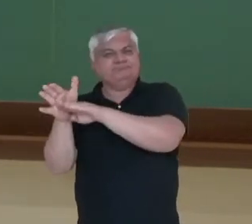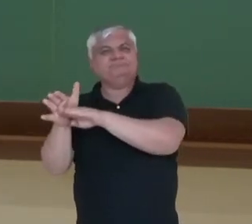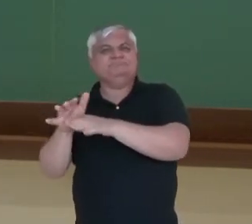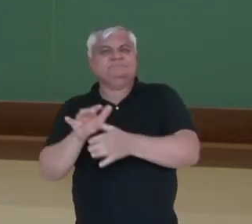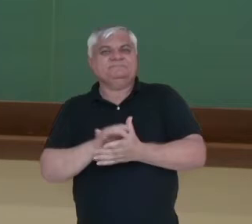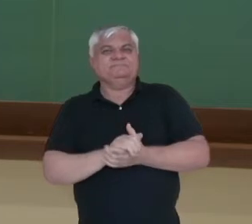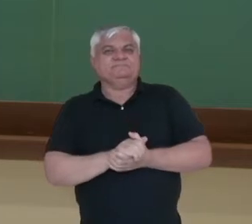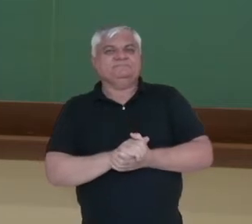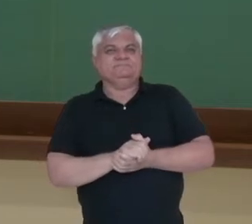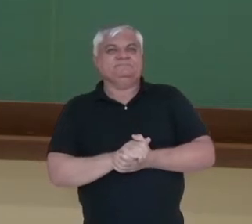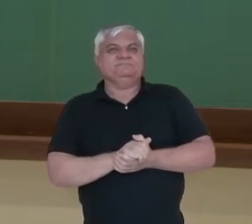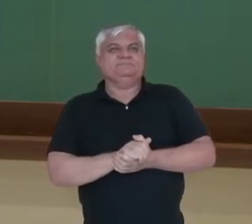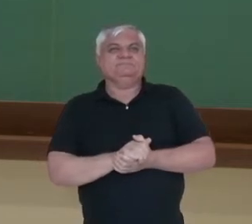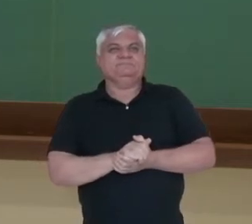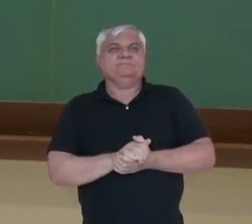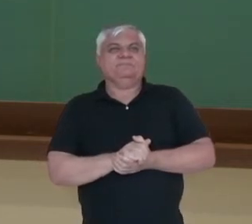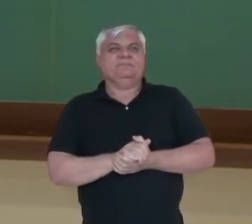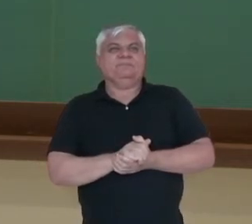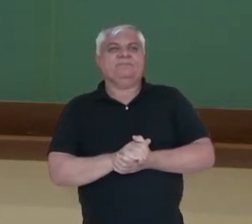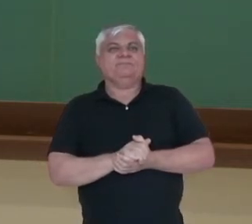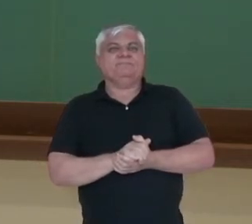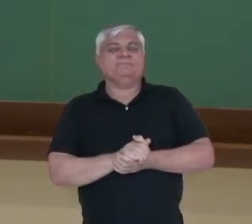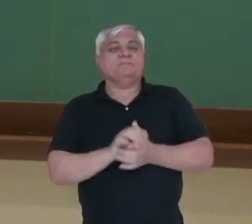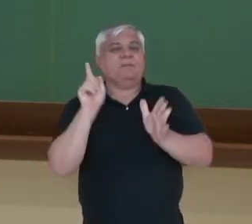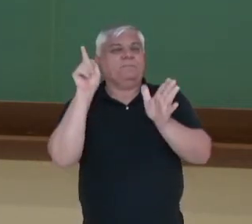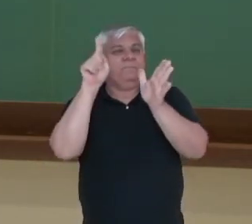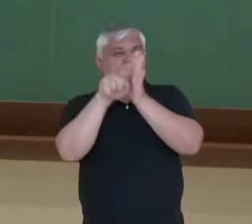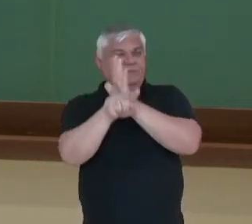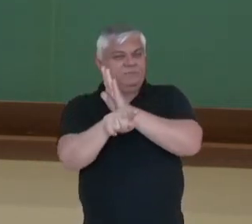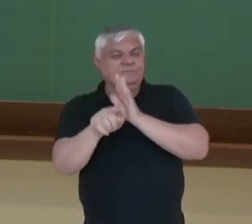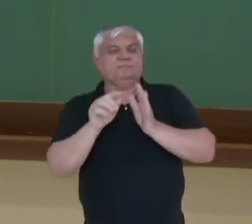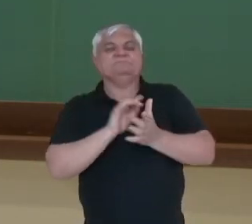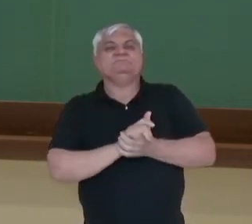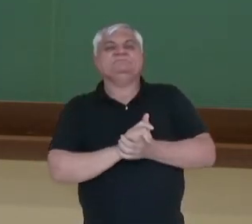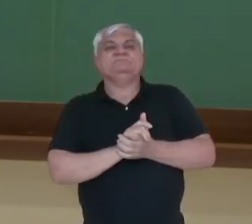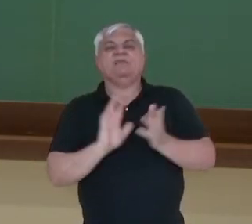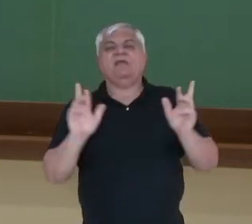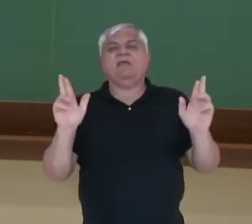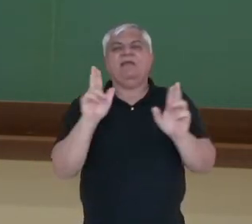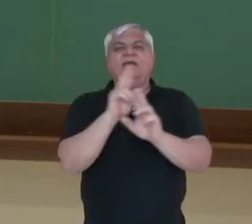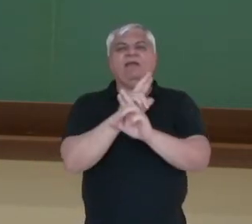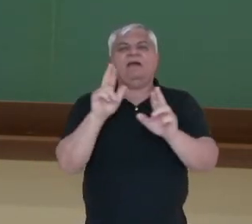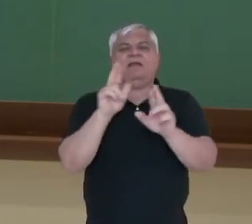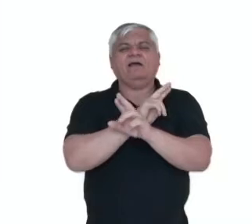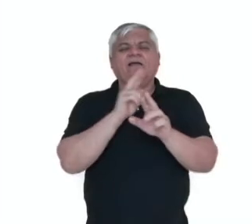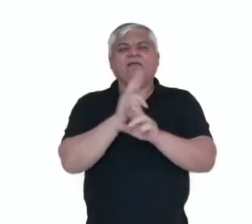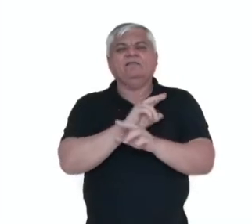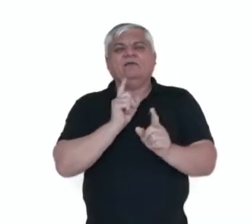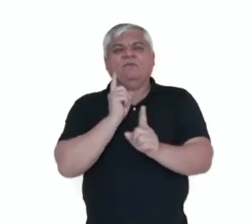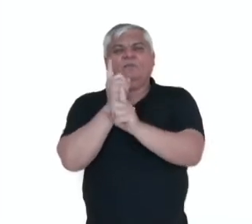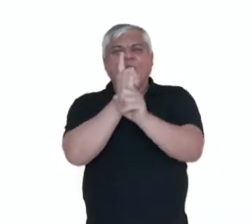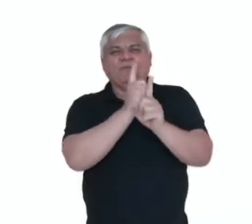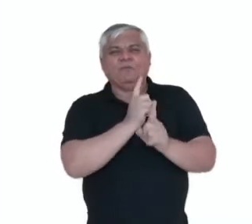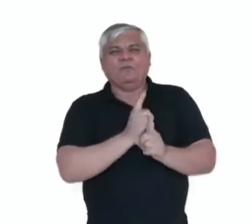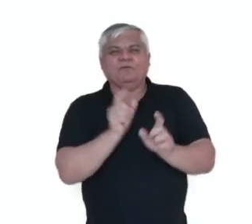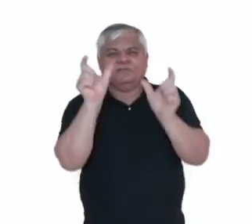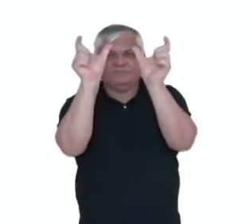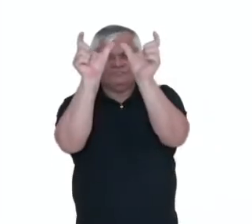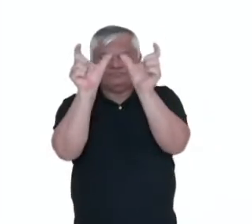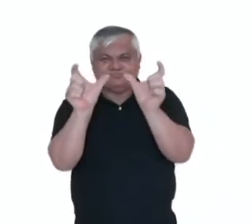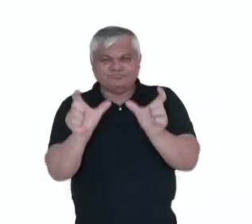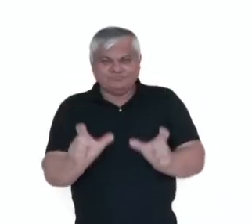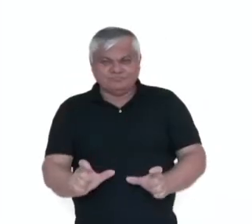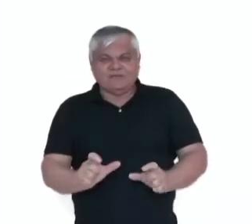B, tá? Bom, a pergunta é, quais relações são encontradas entre essas duas